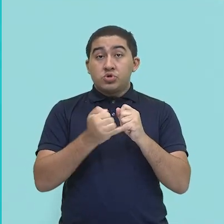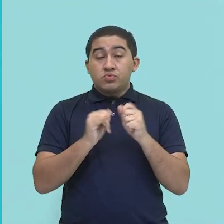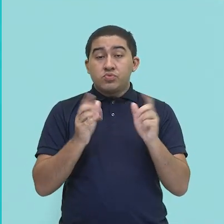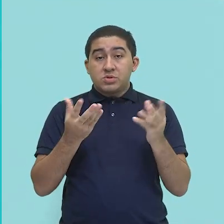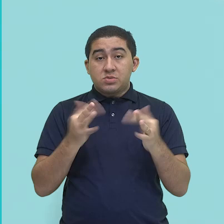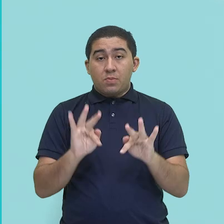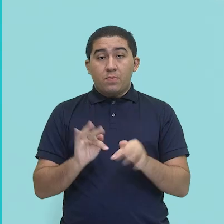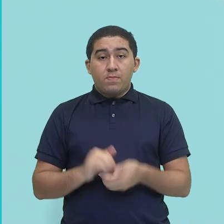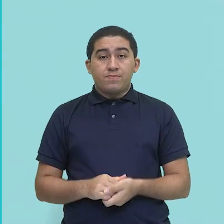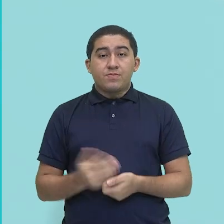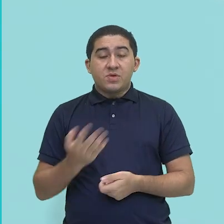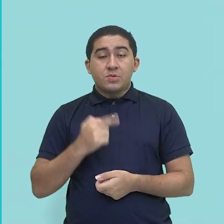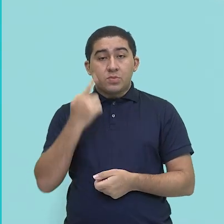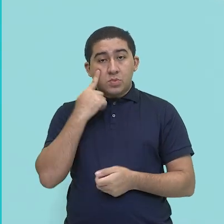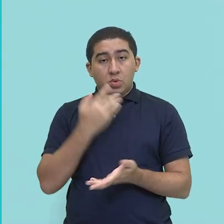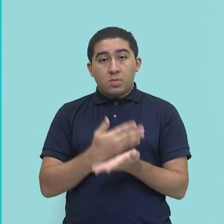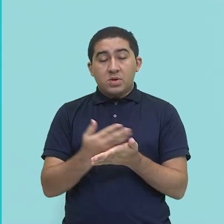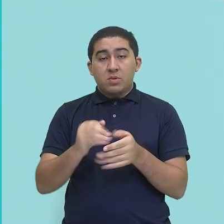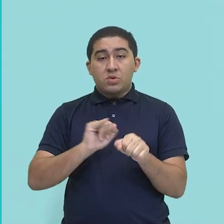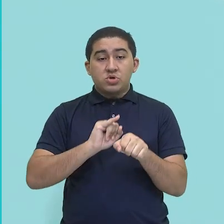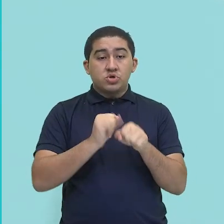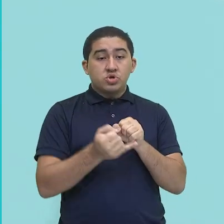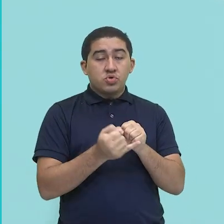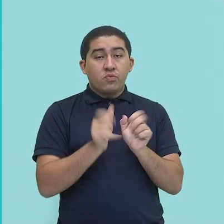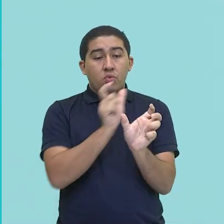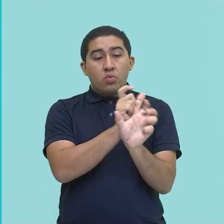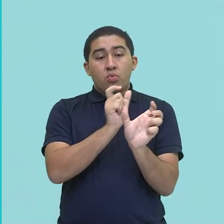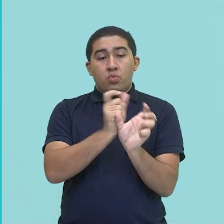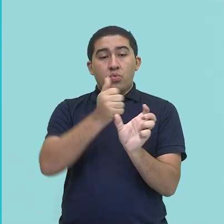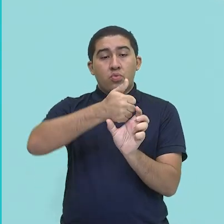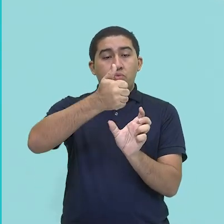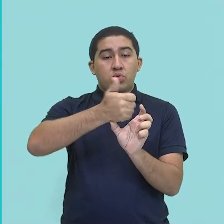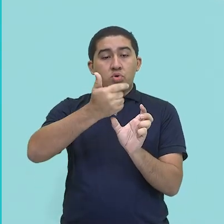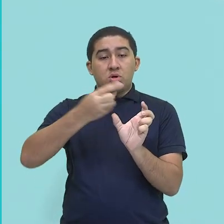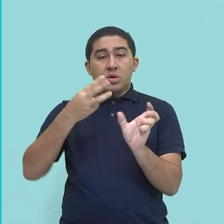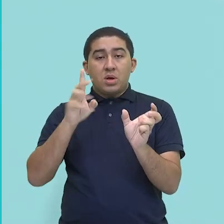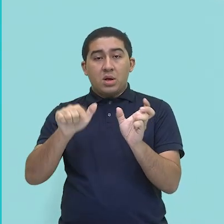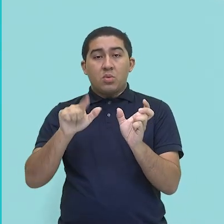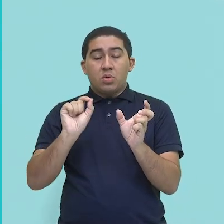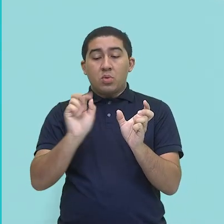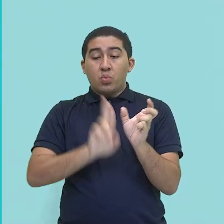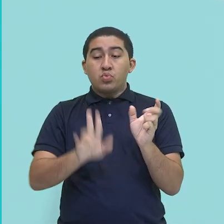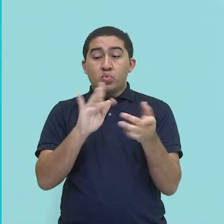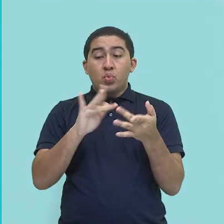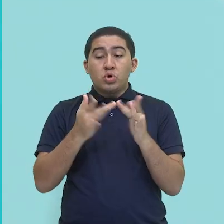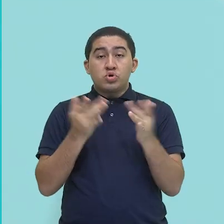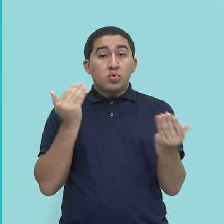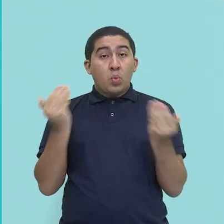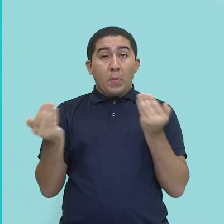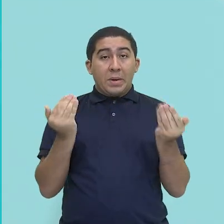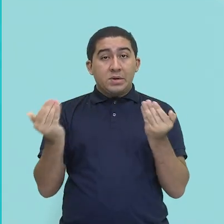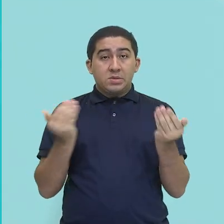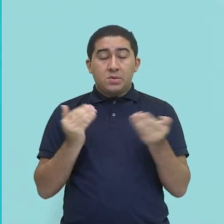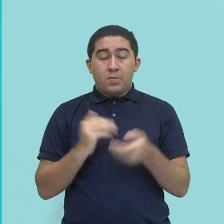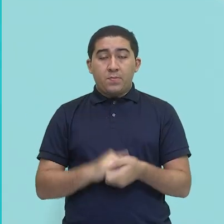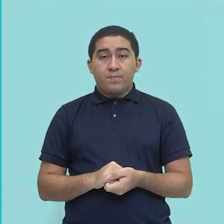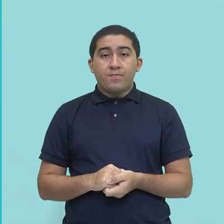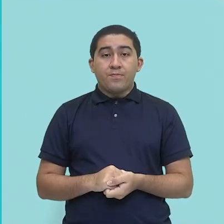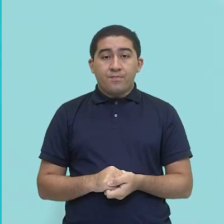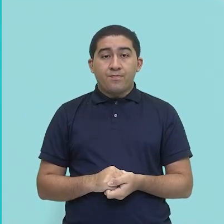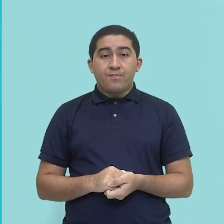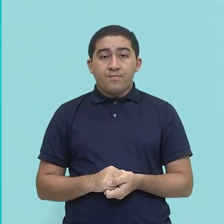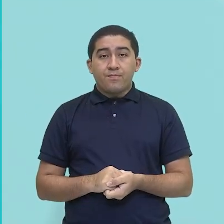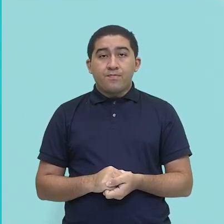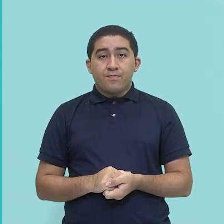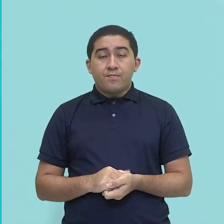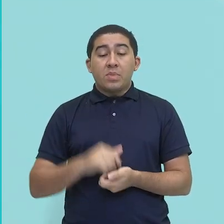iniciar falando, então, dos adjetivos longos sendo utilizados em comparação, ou seja, a indicação de que esse adjetivo, o